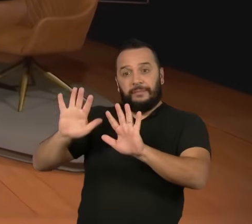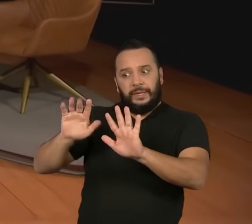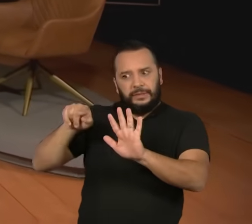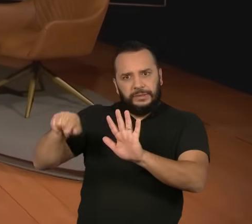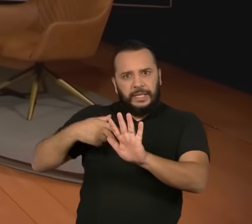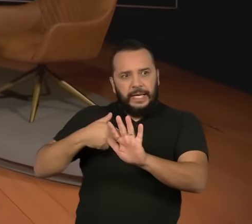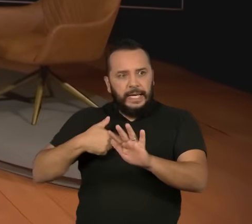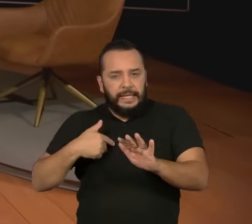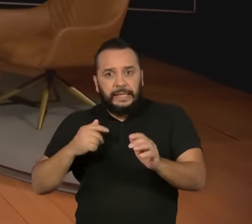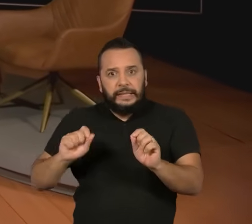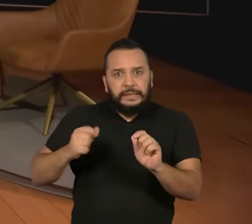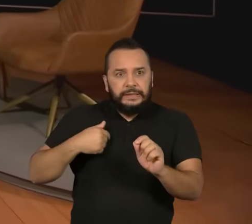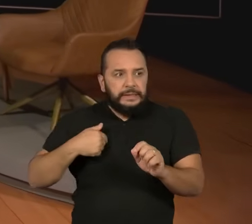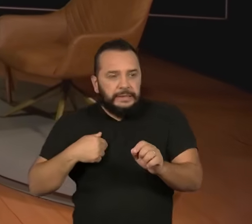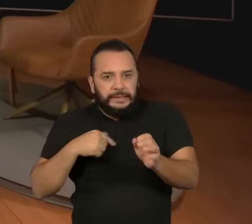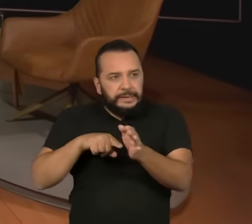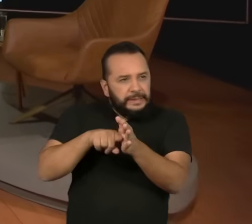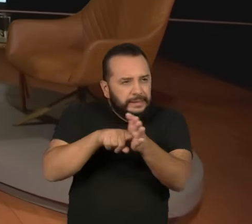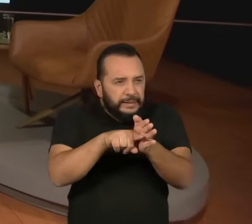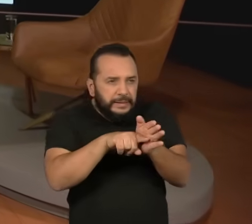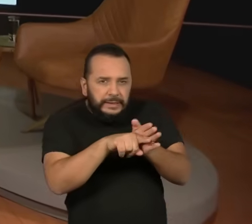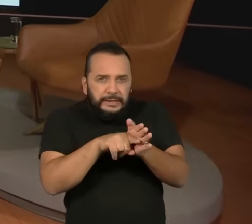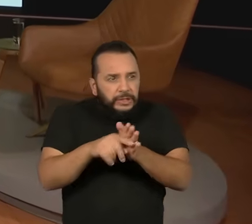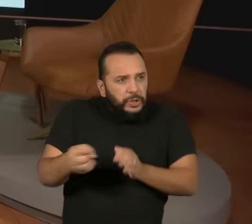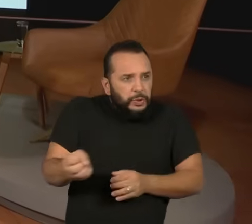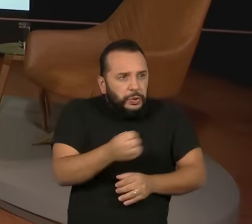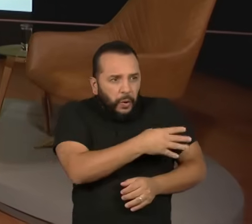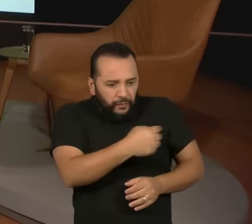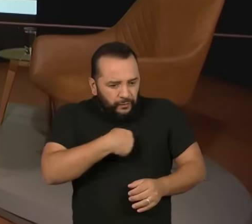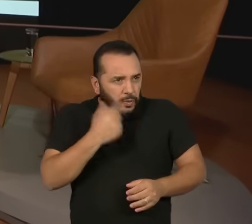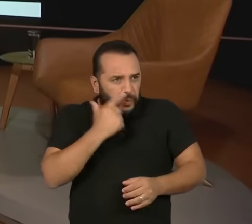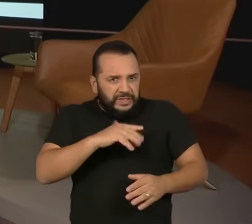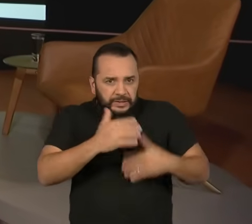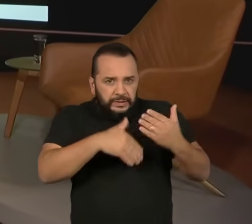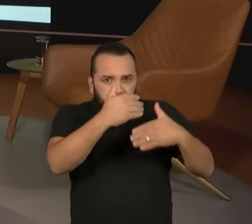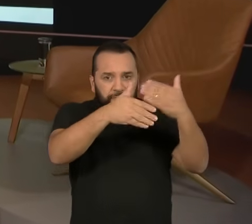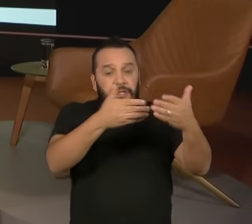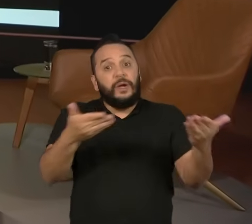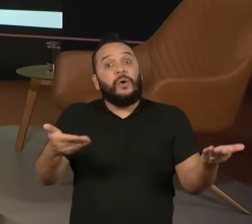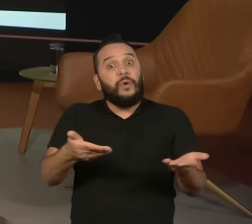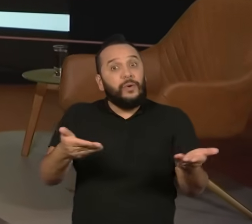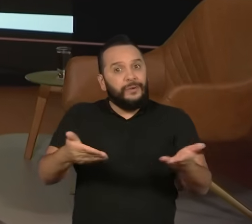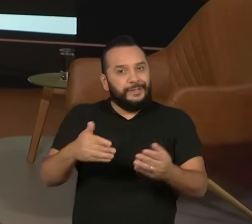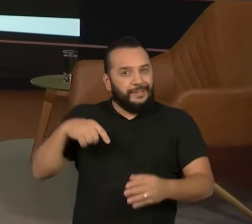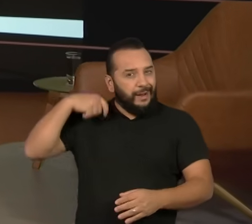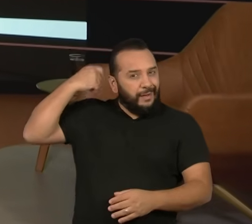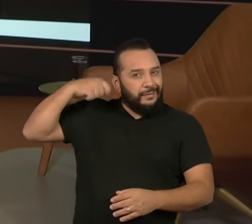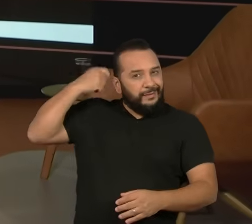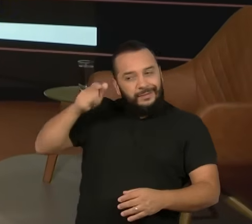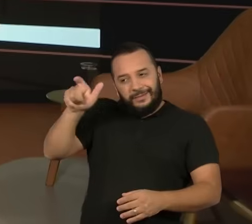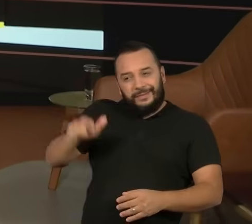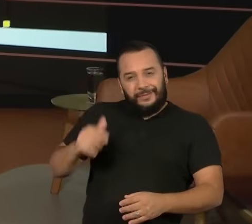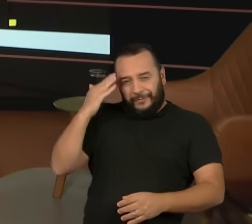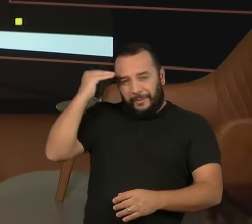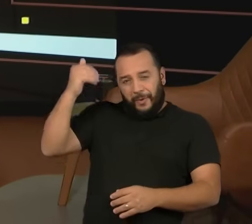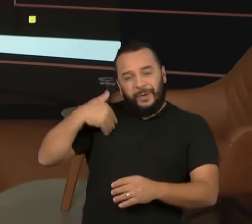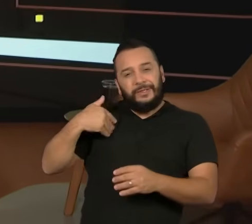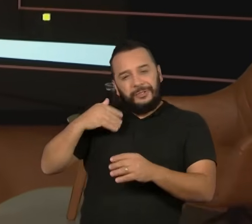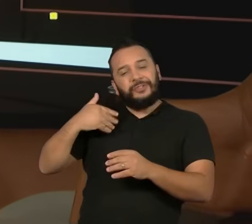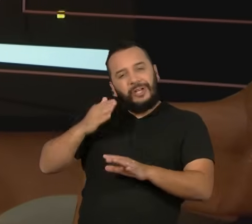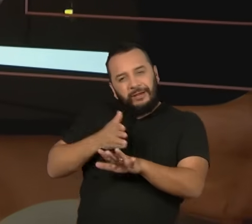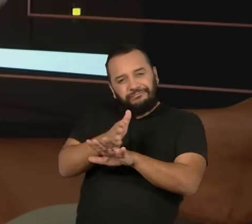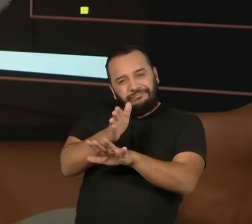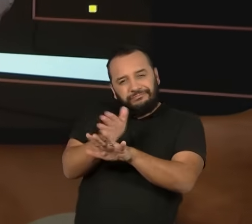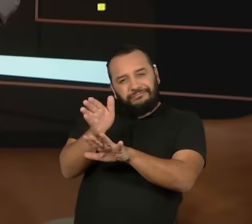de novos caminhos para desenvolver a sua carreira. E hoje é uma atriz reconhecida pela sua grande versatilidade e